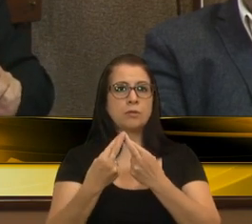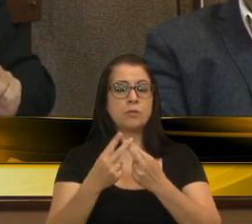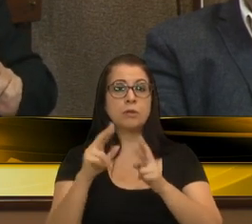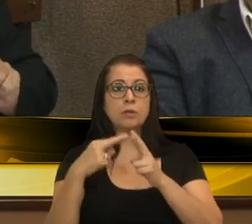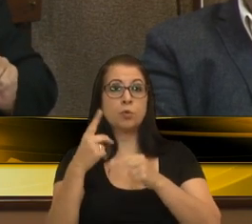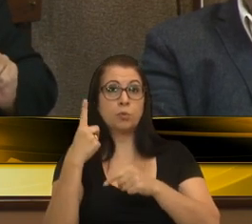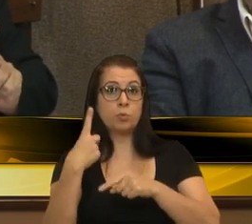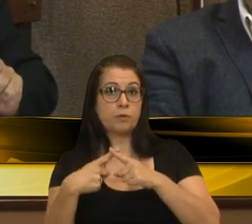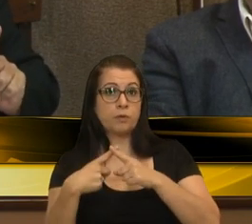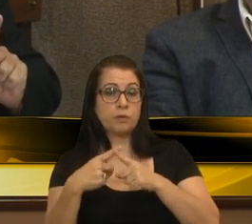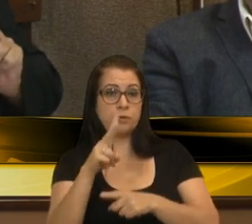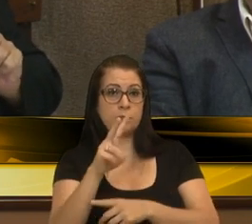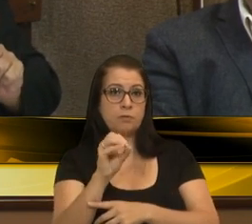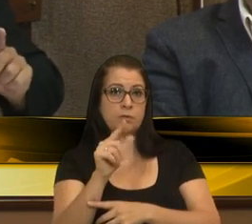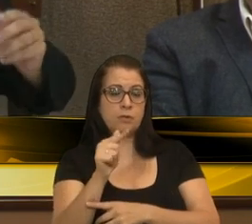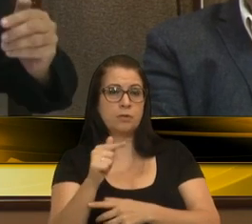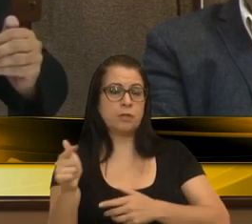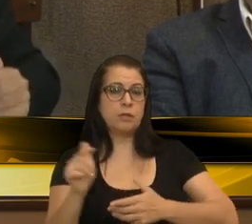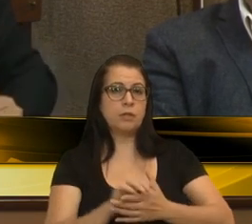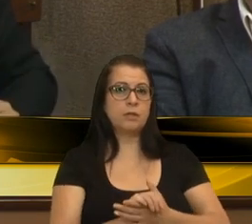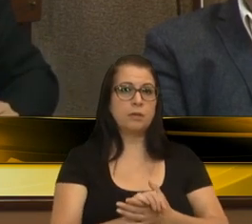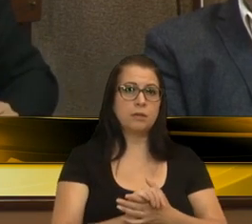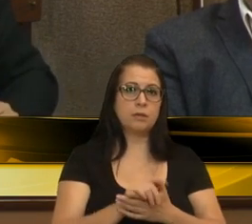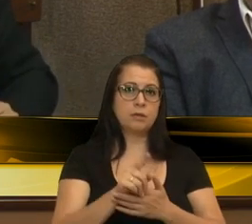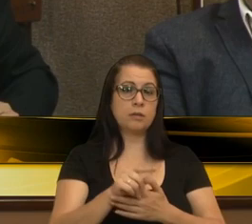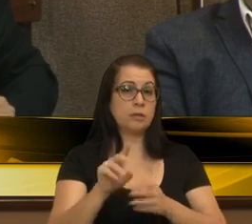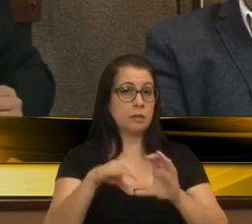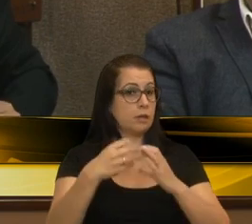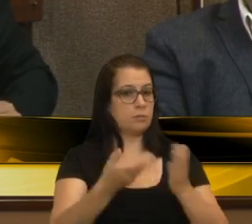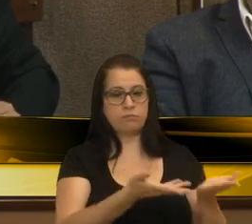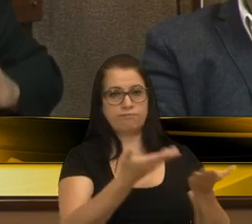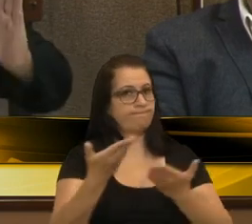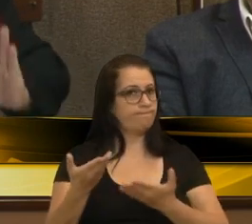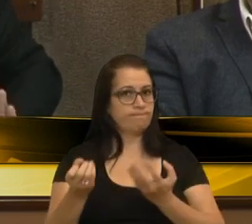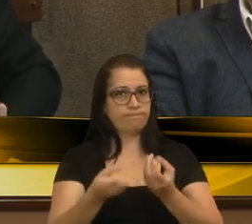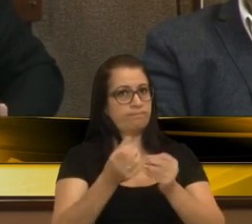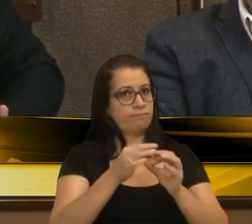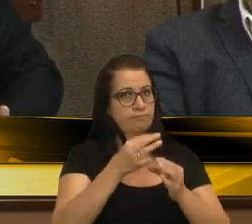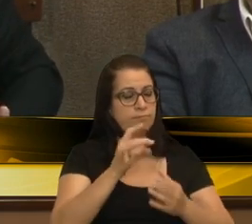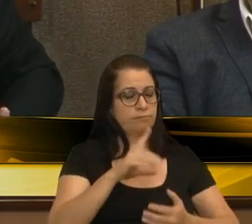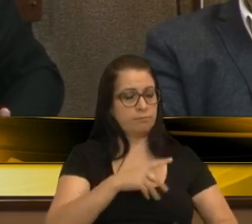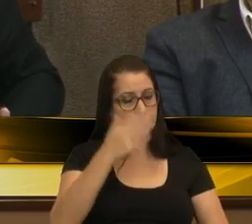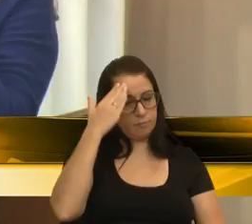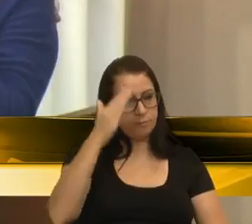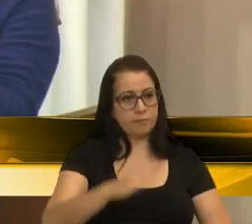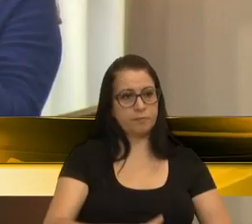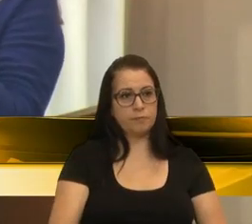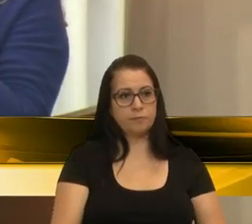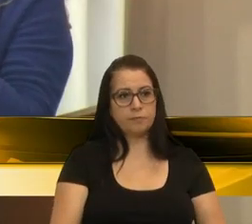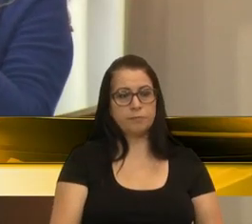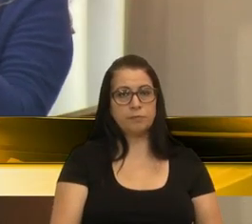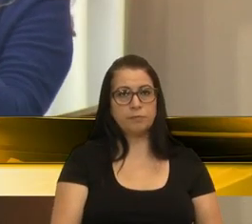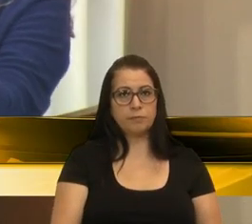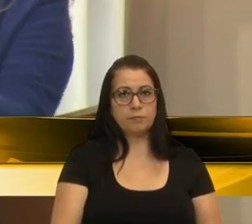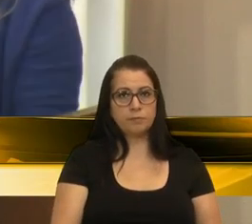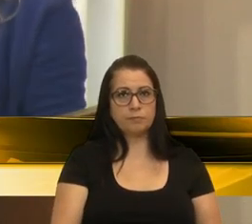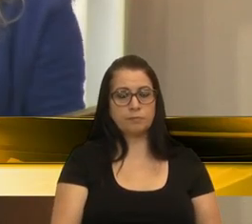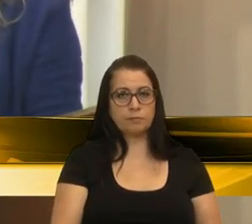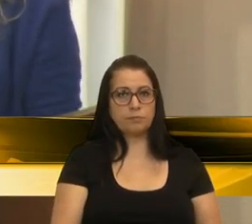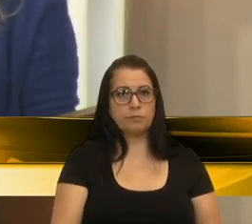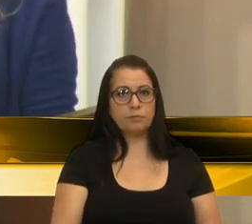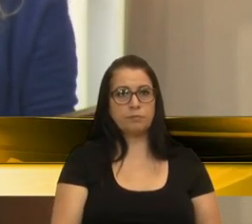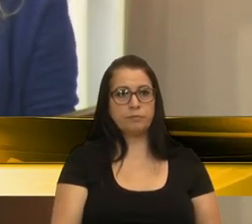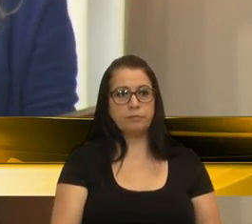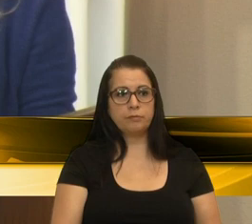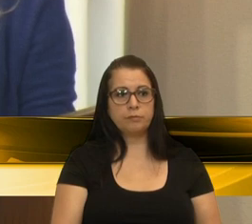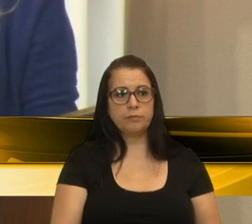em 2017, outra, em que a Câmara não foi convidada da festa da uva. Era só isso. Obrigado, vereadora. Eu quero, o vereador